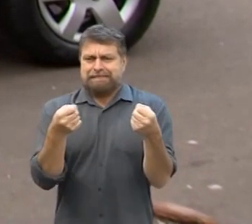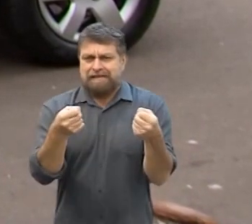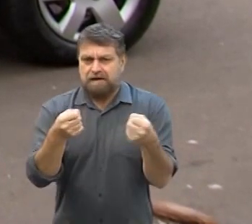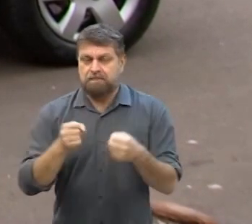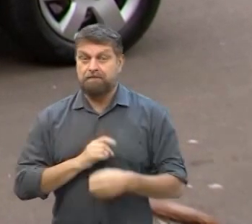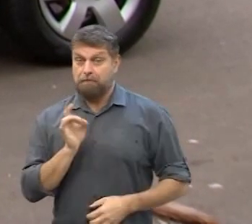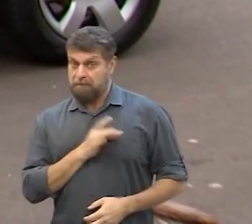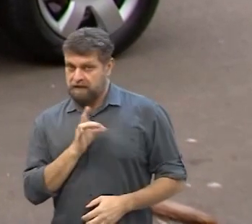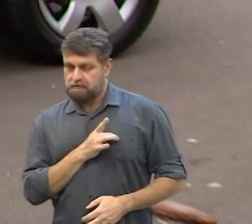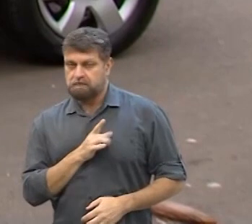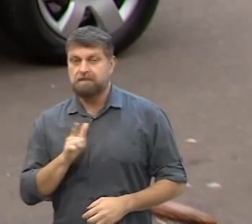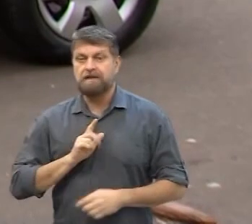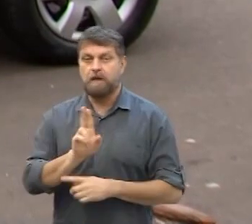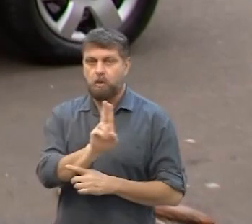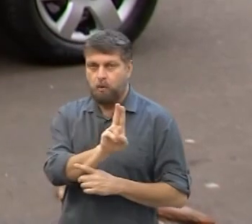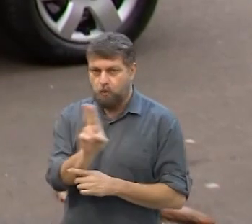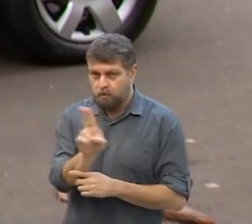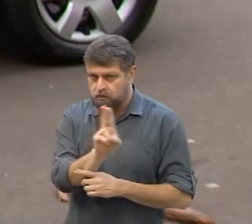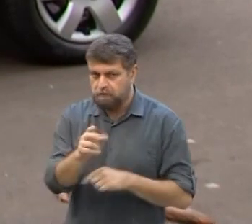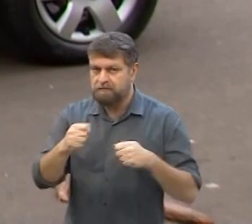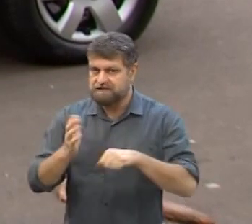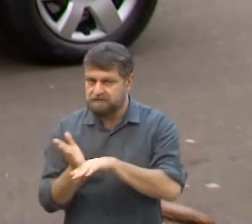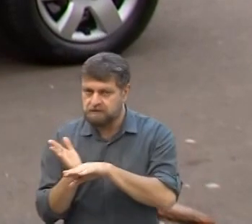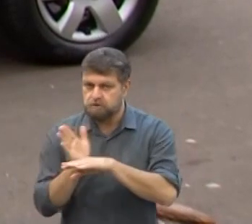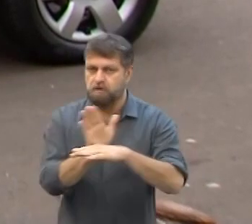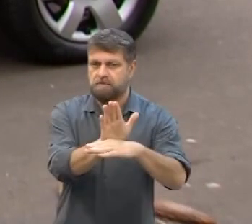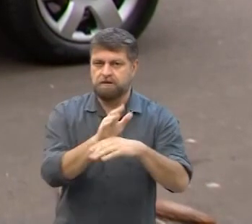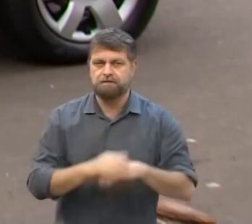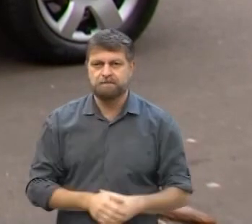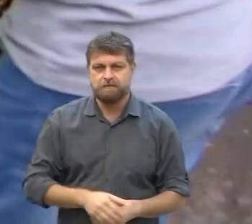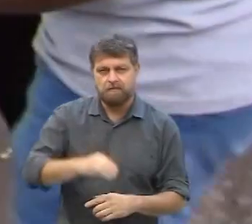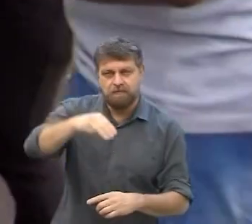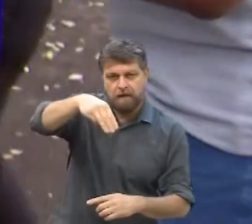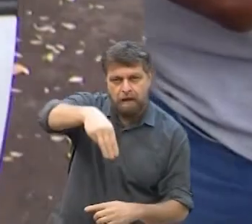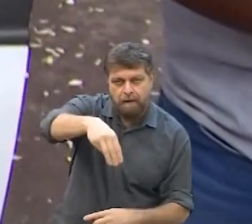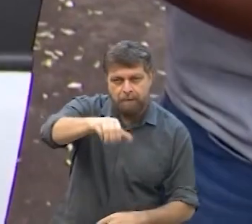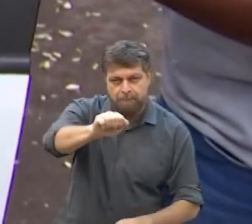lugar. Isso tem nome e isso precisa de ajuda.